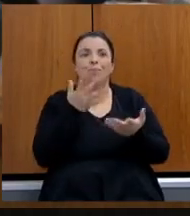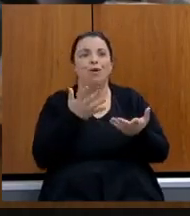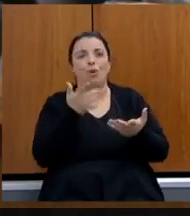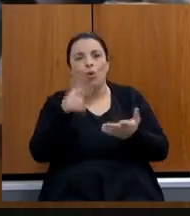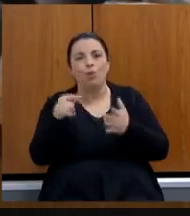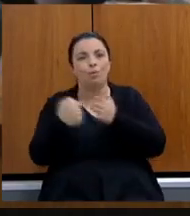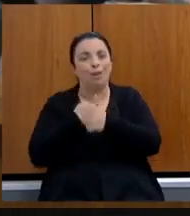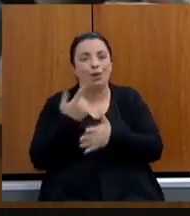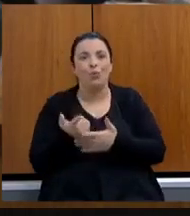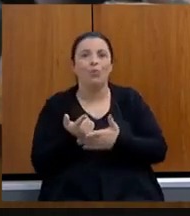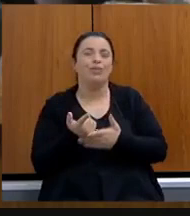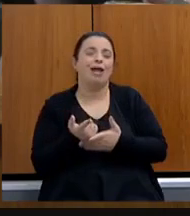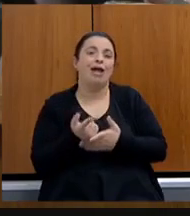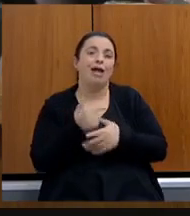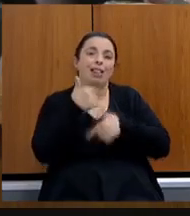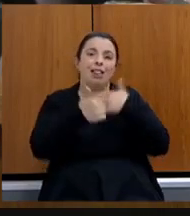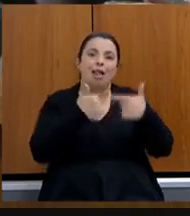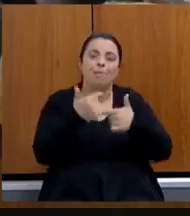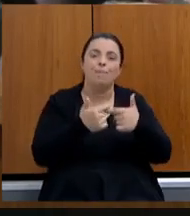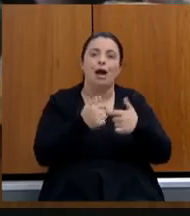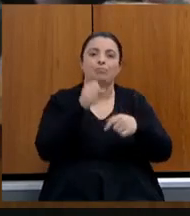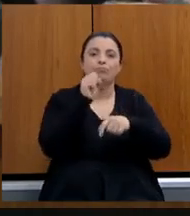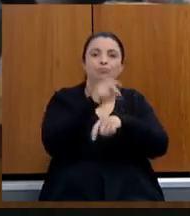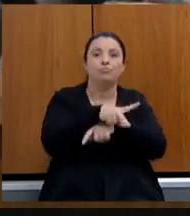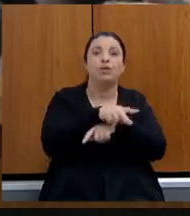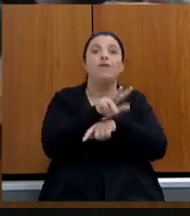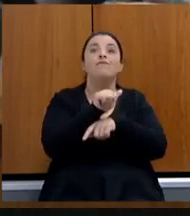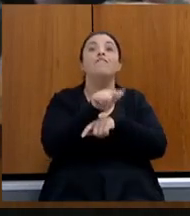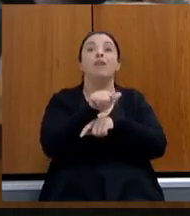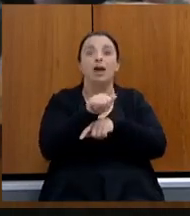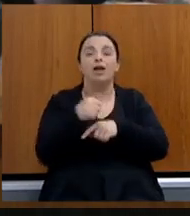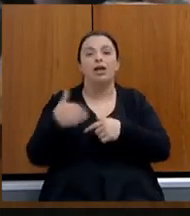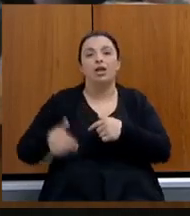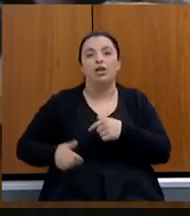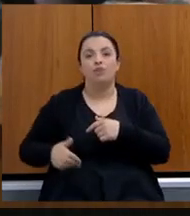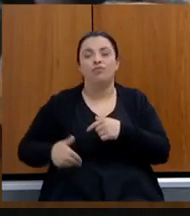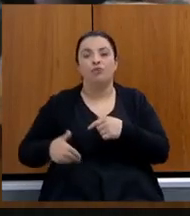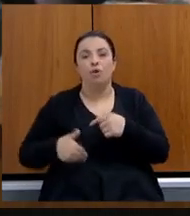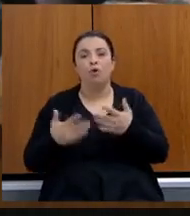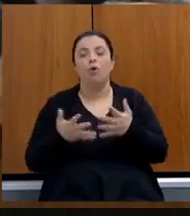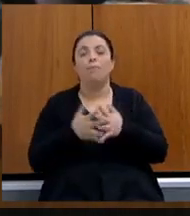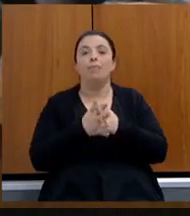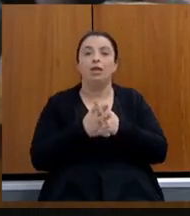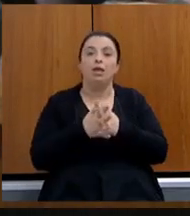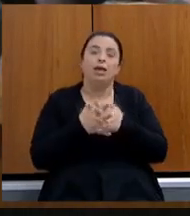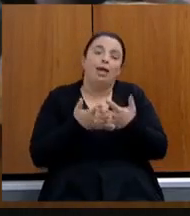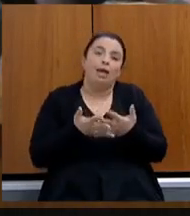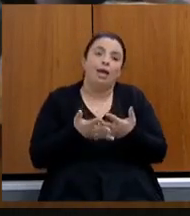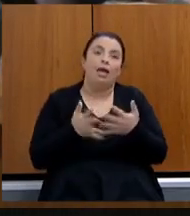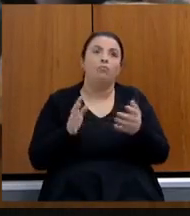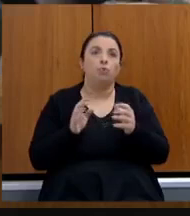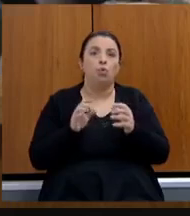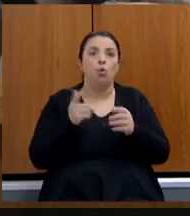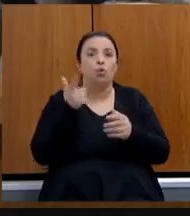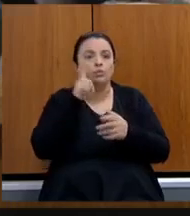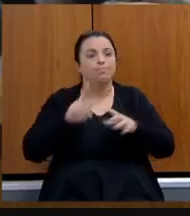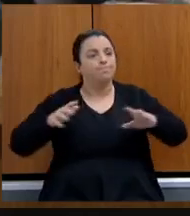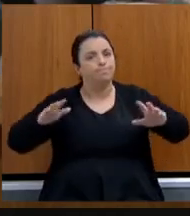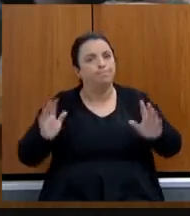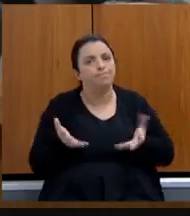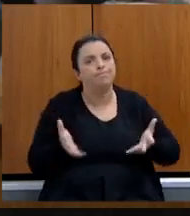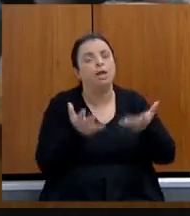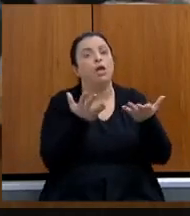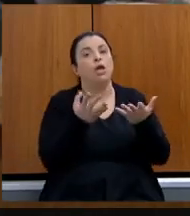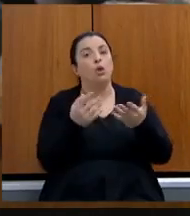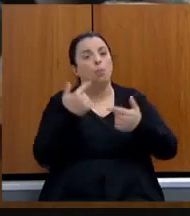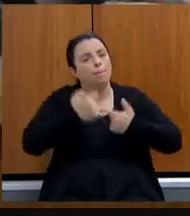pontos que a gente tá tendo tá tendo tá tendo muito atento né em relação à empregabilidade é alavancar é conseguir trazer uma política